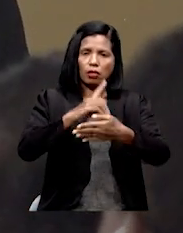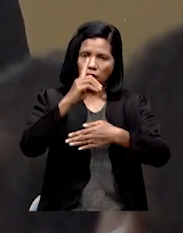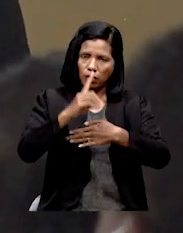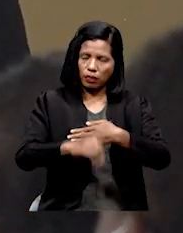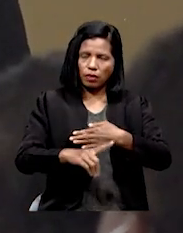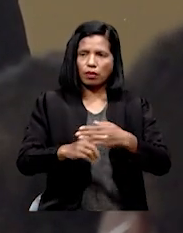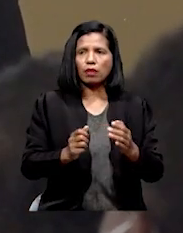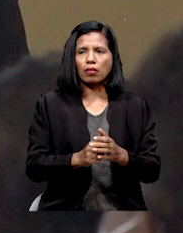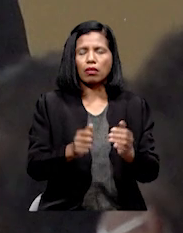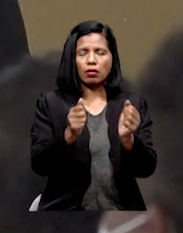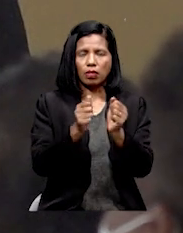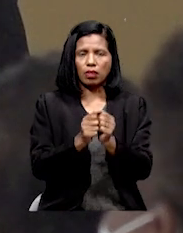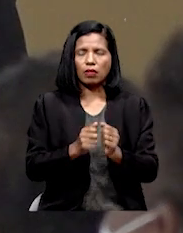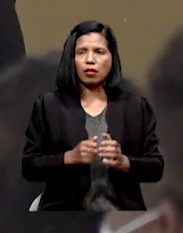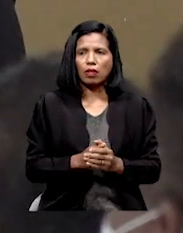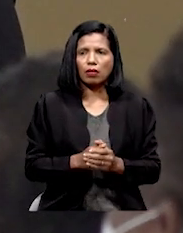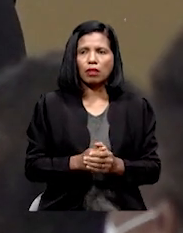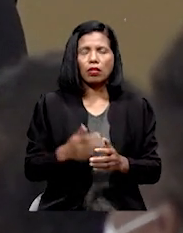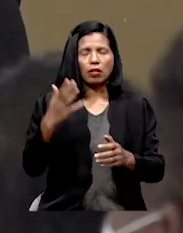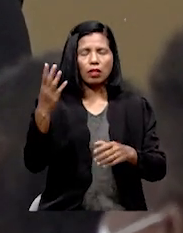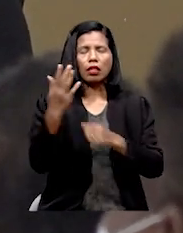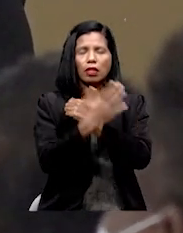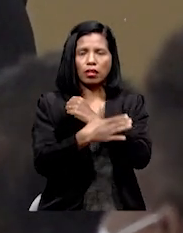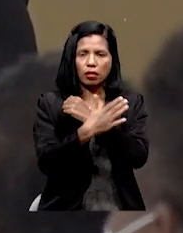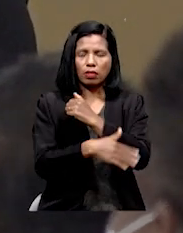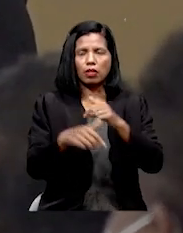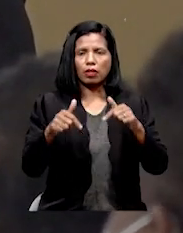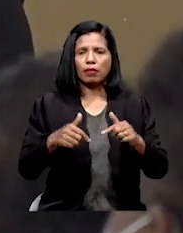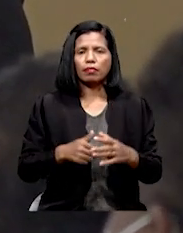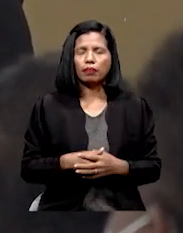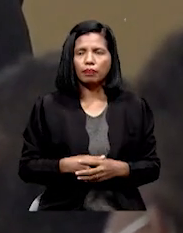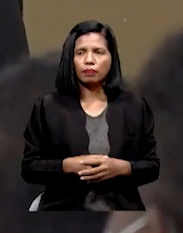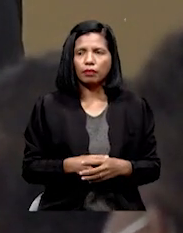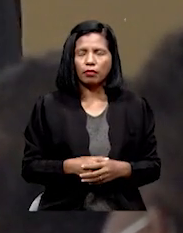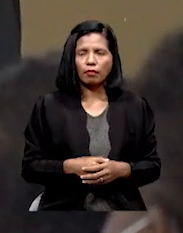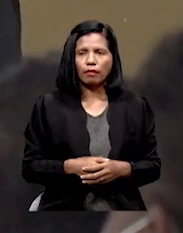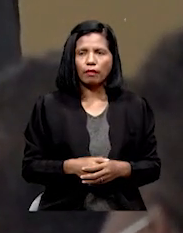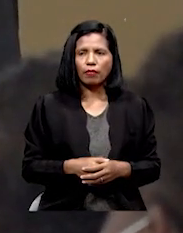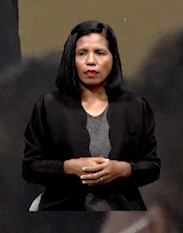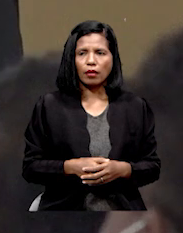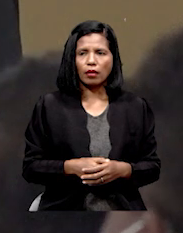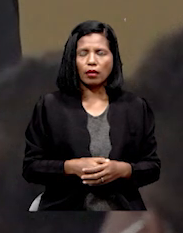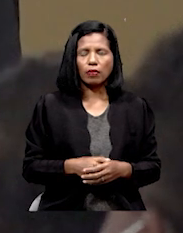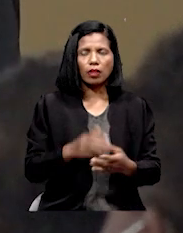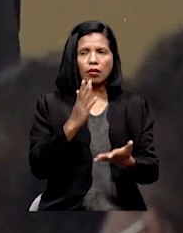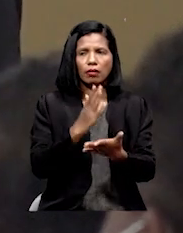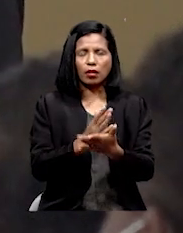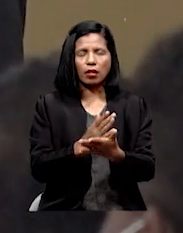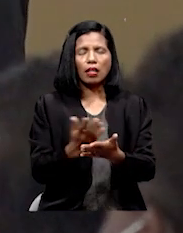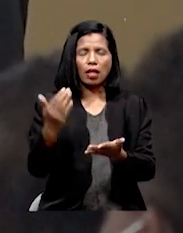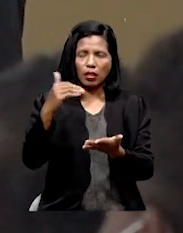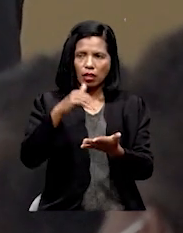é a moço e a nação e denem. Rode retira ricas